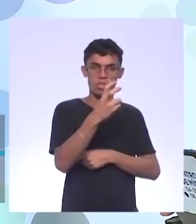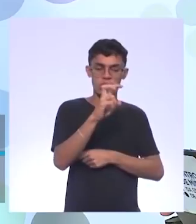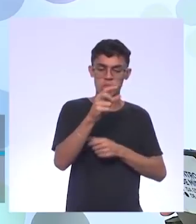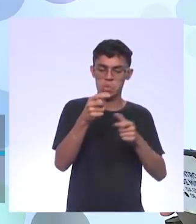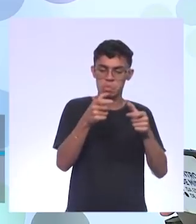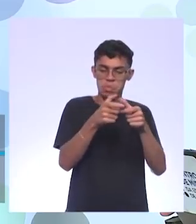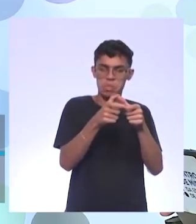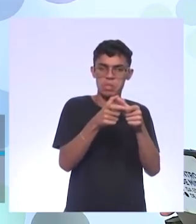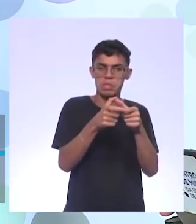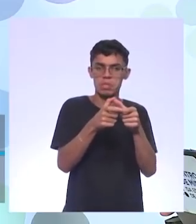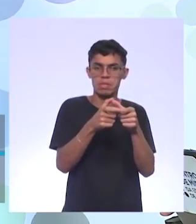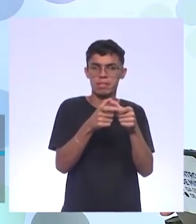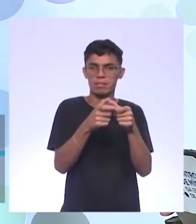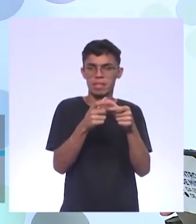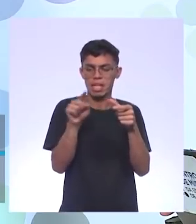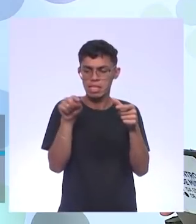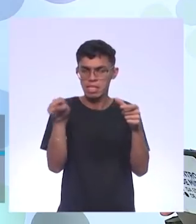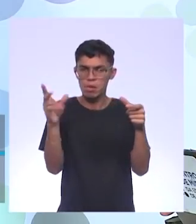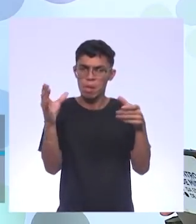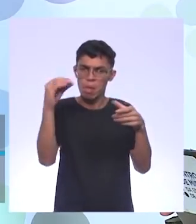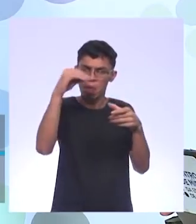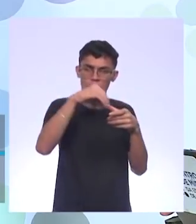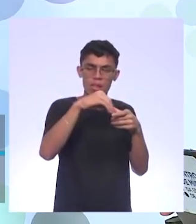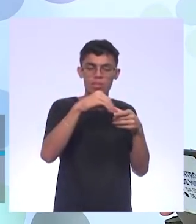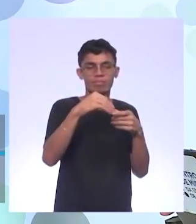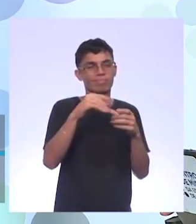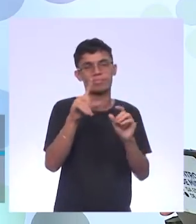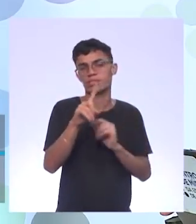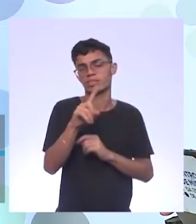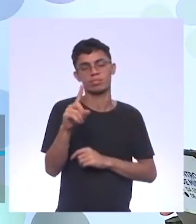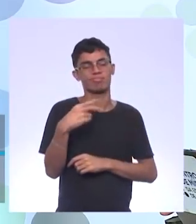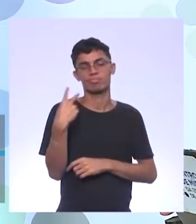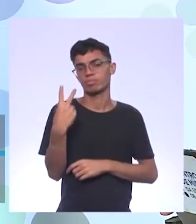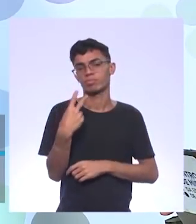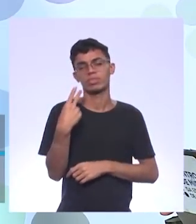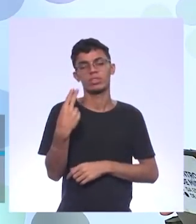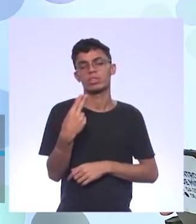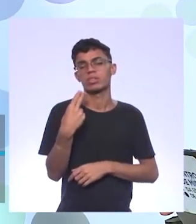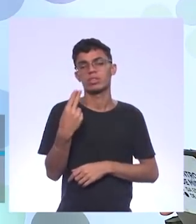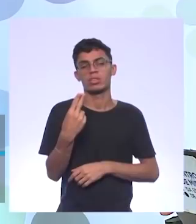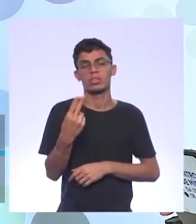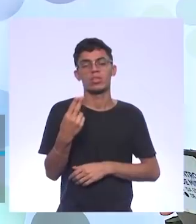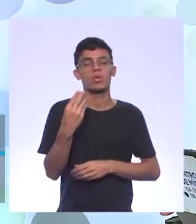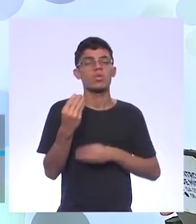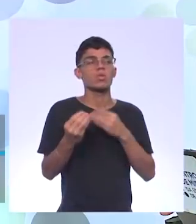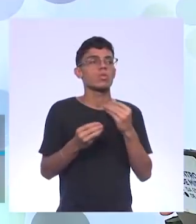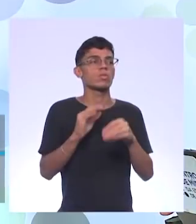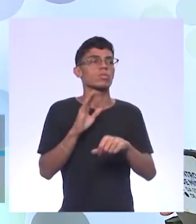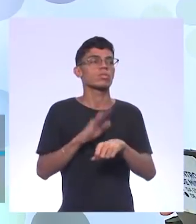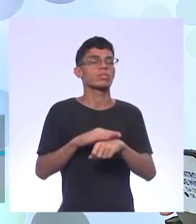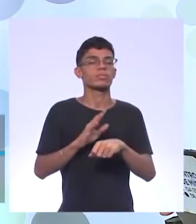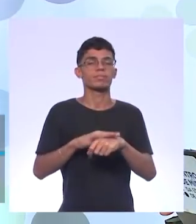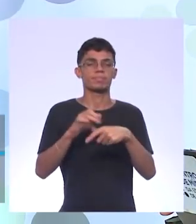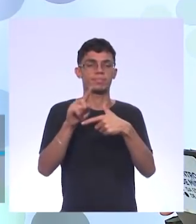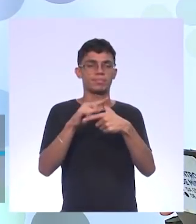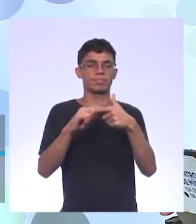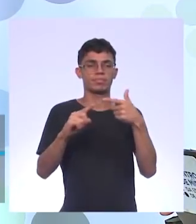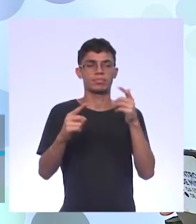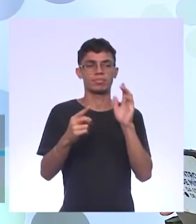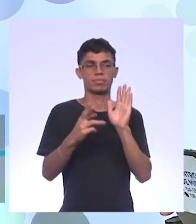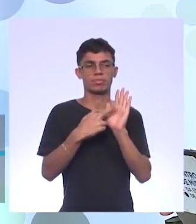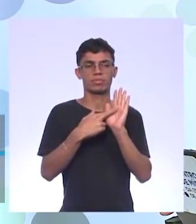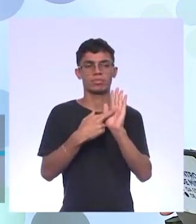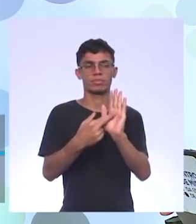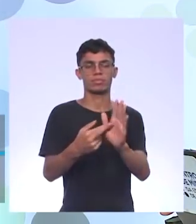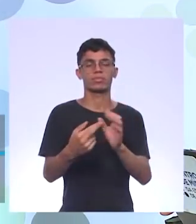pedaço né algo o tamanho de 25 não cabe como eu digo isso quando eu vou fazer a divisão ó eu represento assim